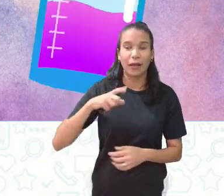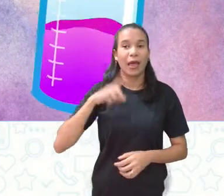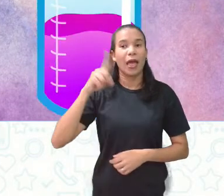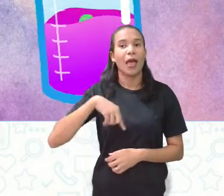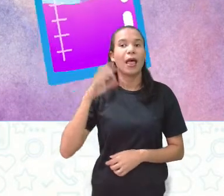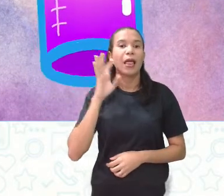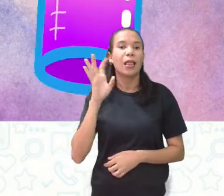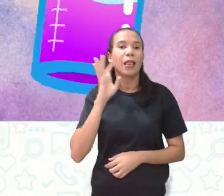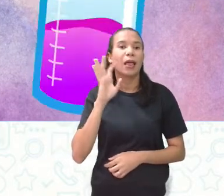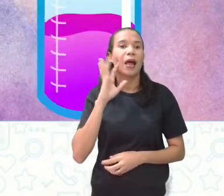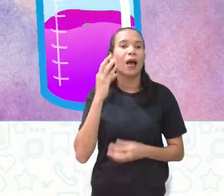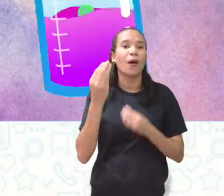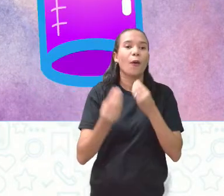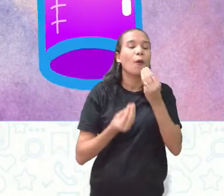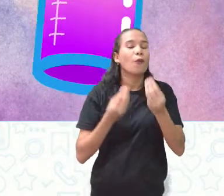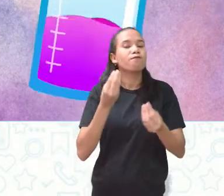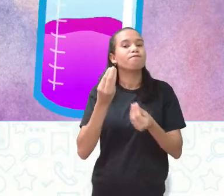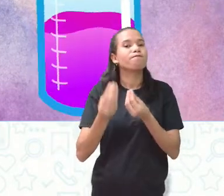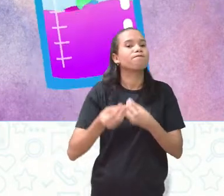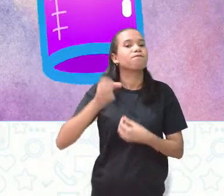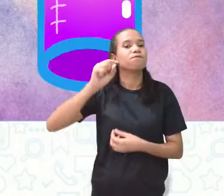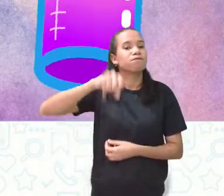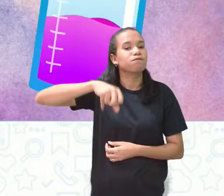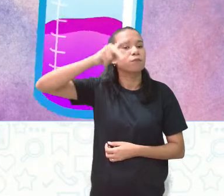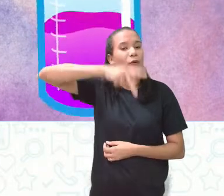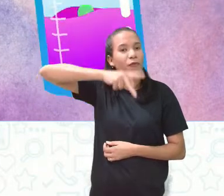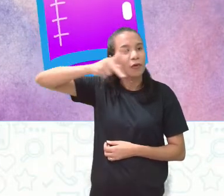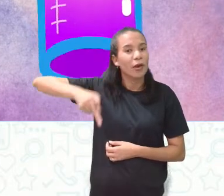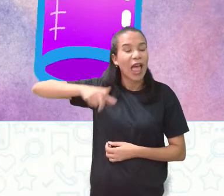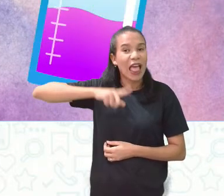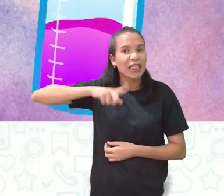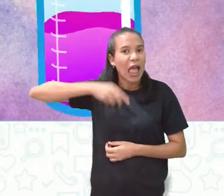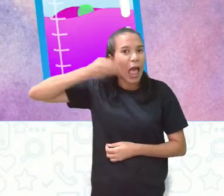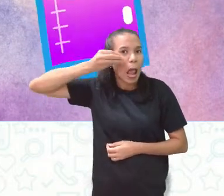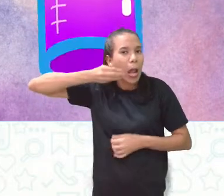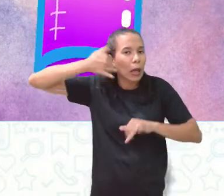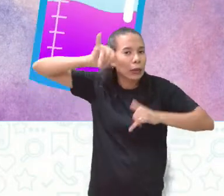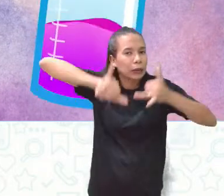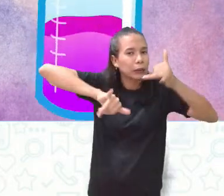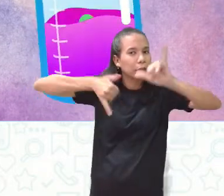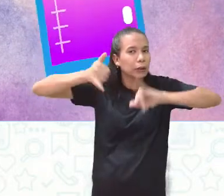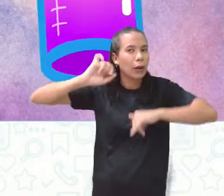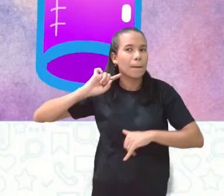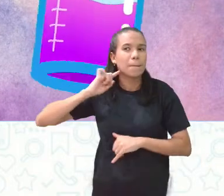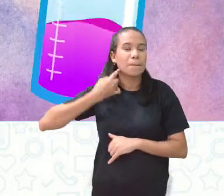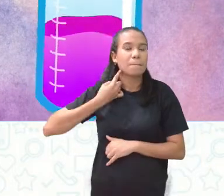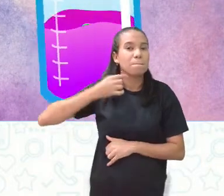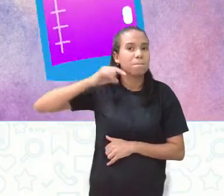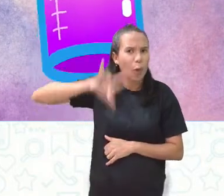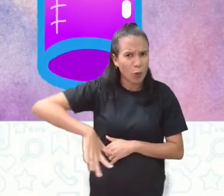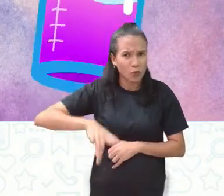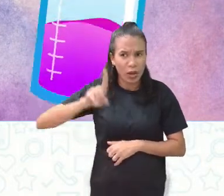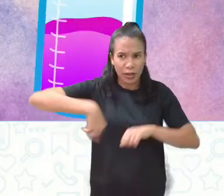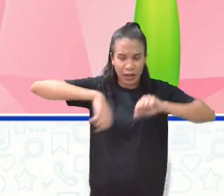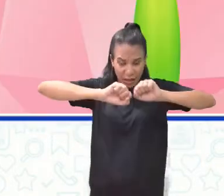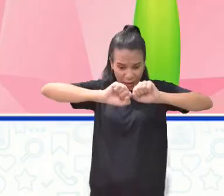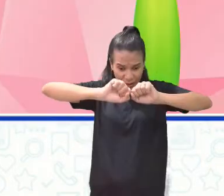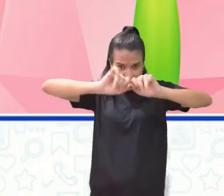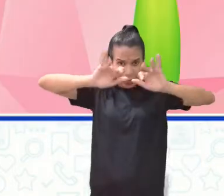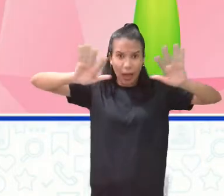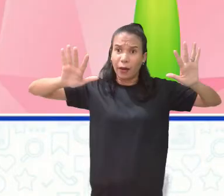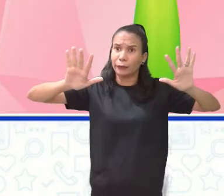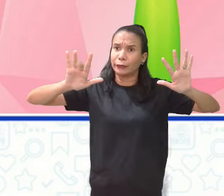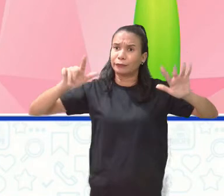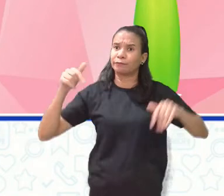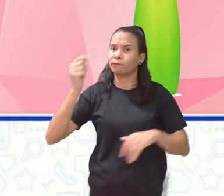bacana essa questão aí, viu, Carla? Desse experimento de poluição. De um jeito tão claro.